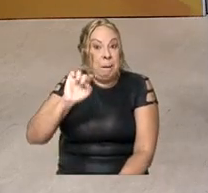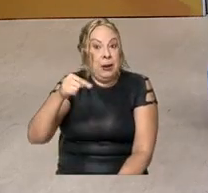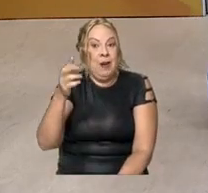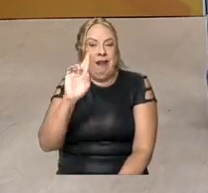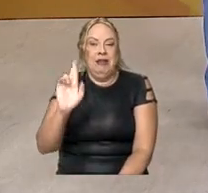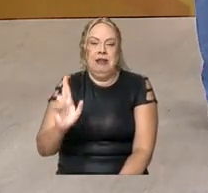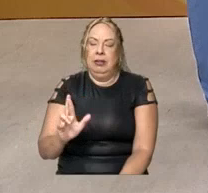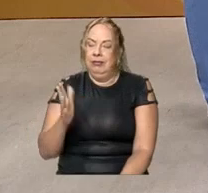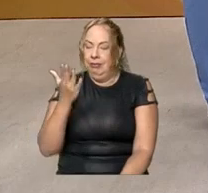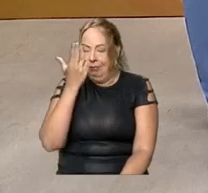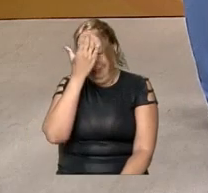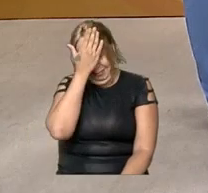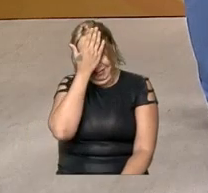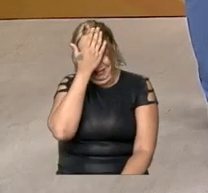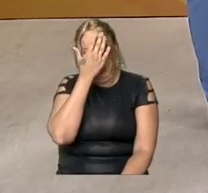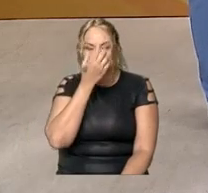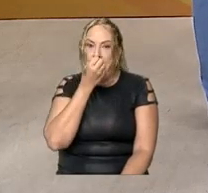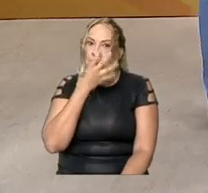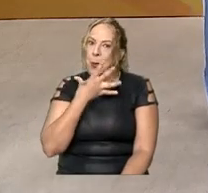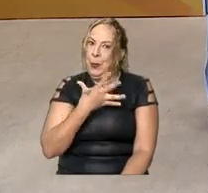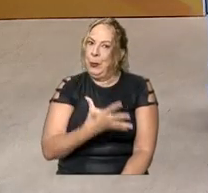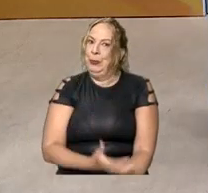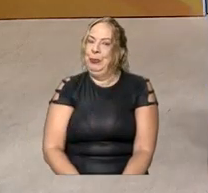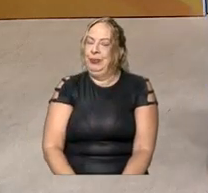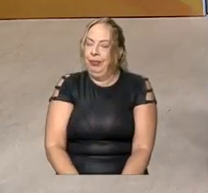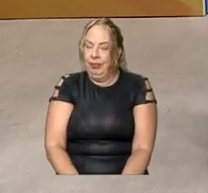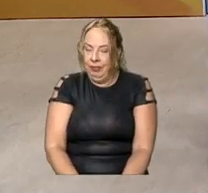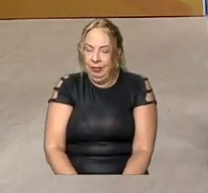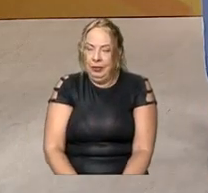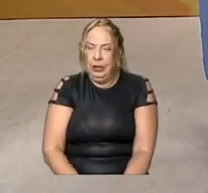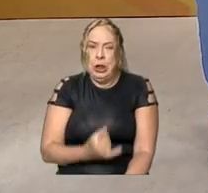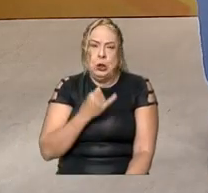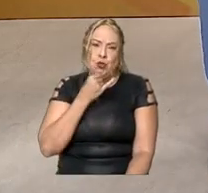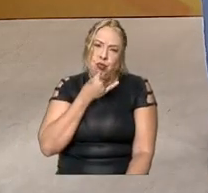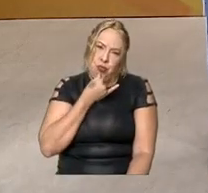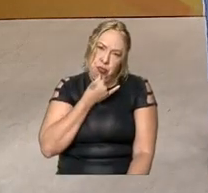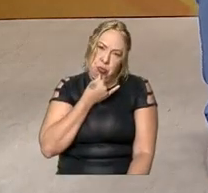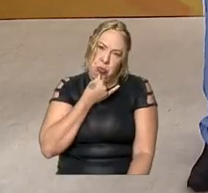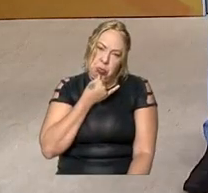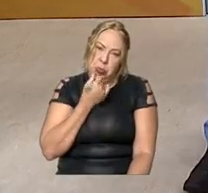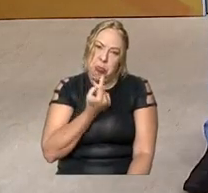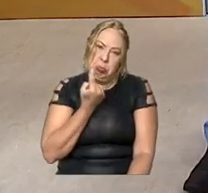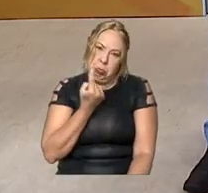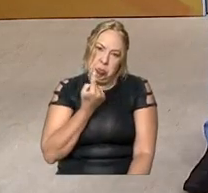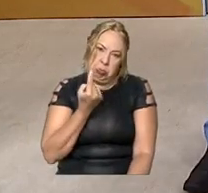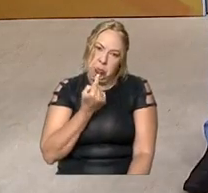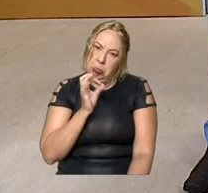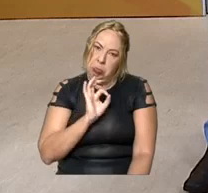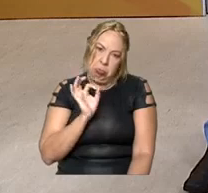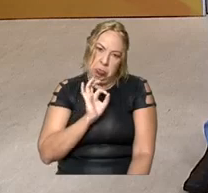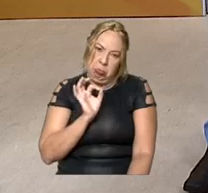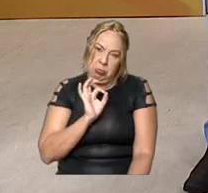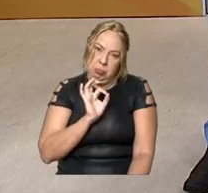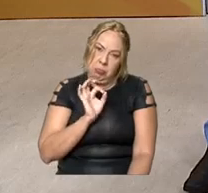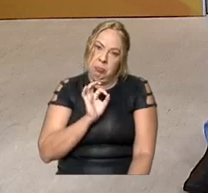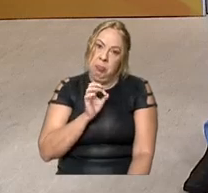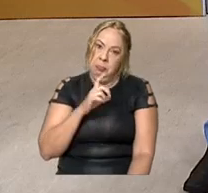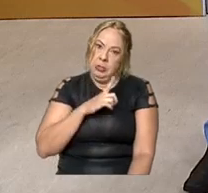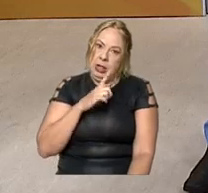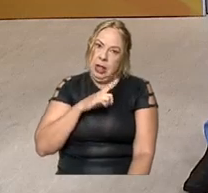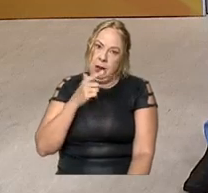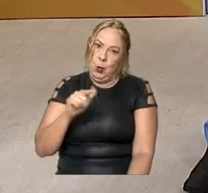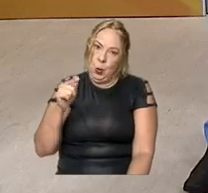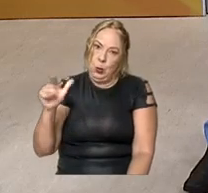100 mil reais. É bom, verdade. Muito bacana, né? Ó, não fica triste se você não levou nada até agora, porque o especial Dia das Crianças ainda tem mais